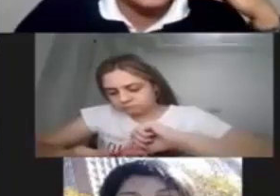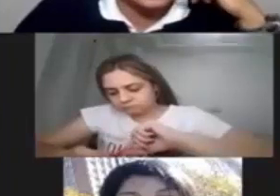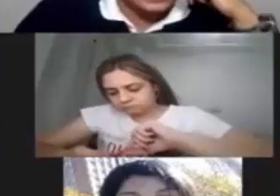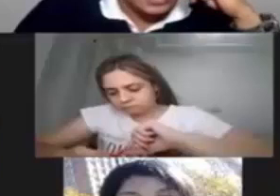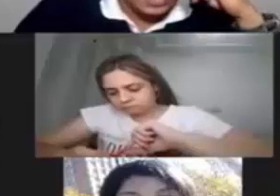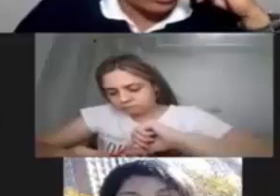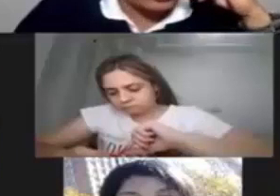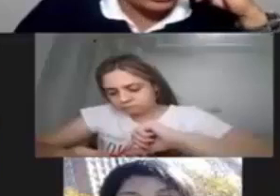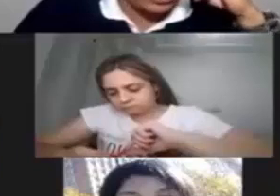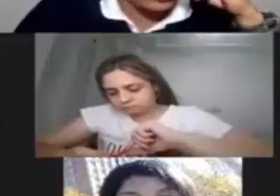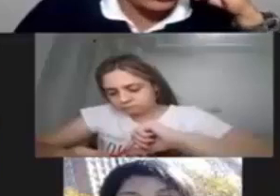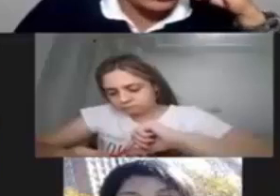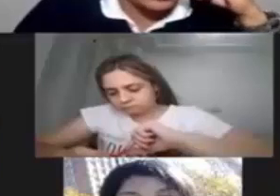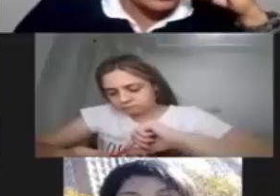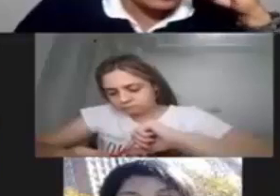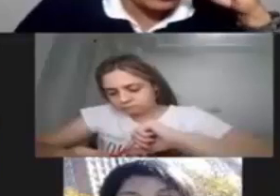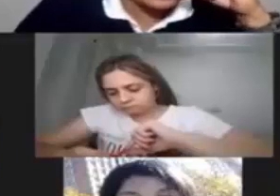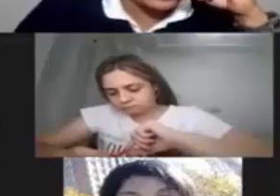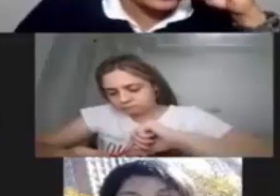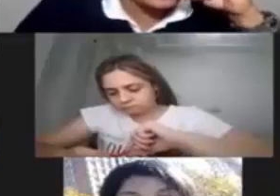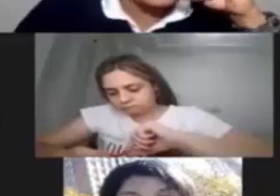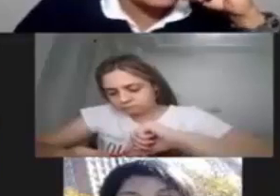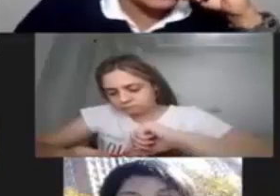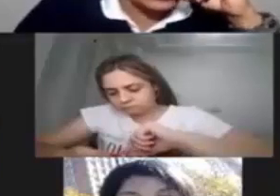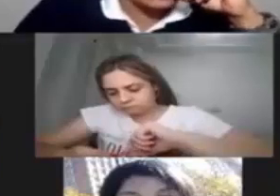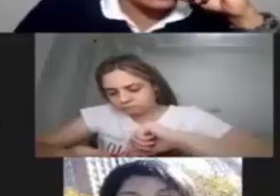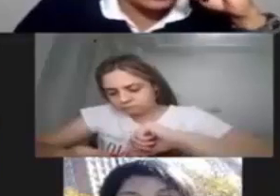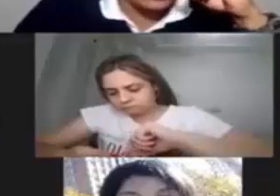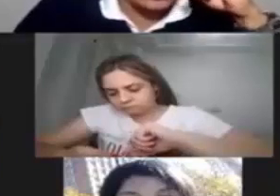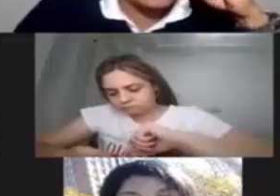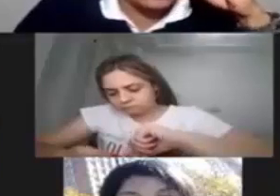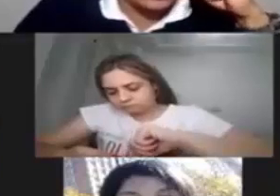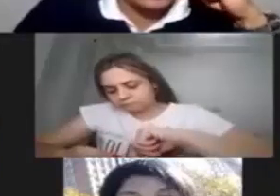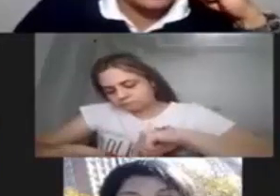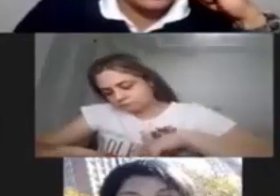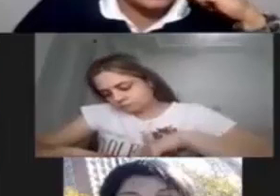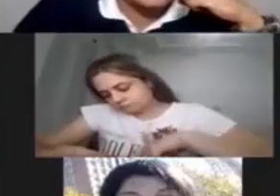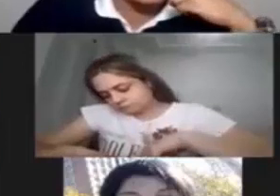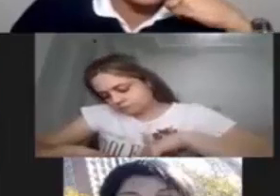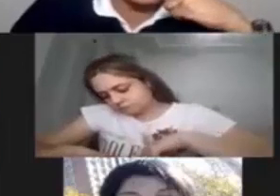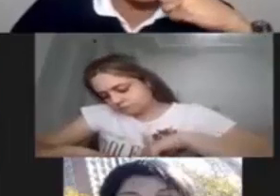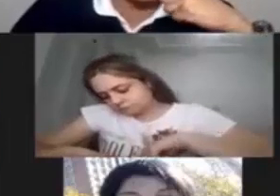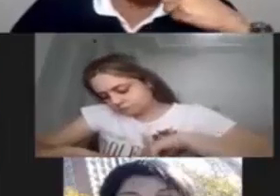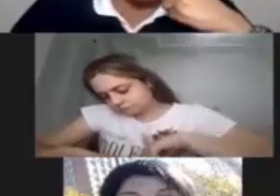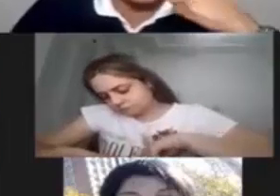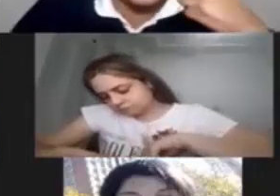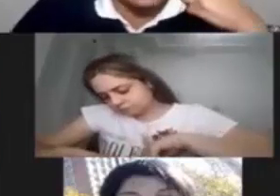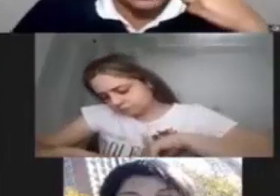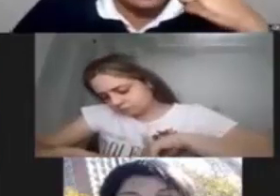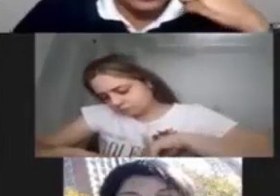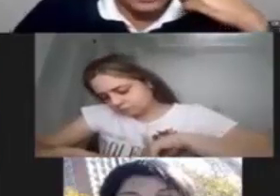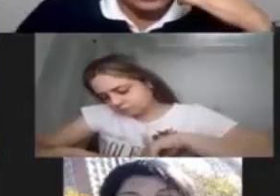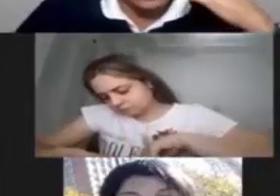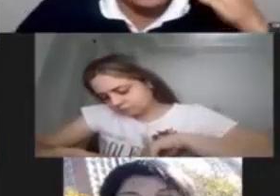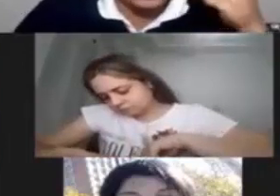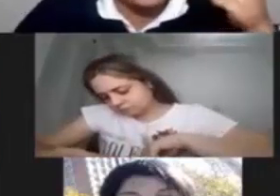é isso aí é algo espiritual porque ele veio tirar ele na verdade ele disse o texto que ele levou o cativo